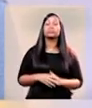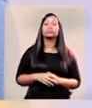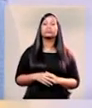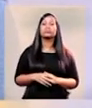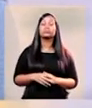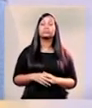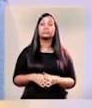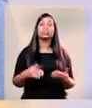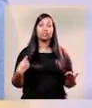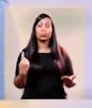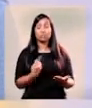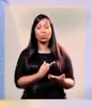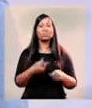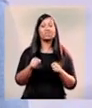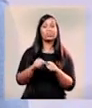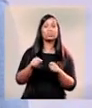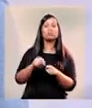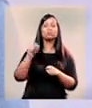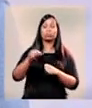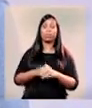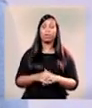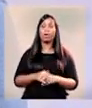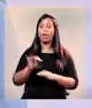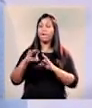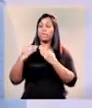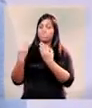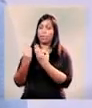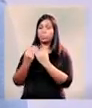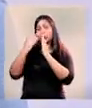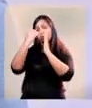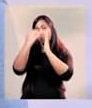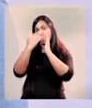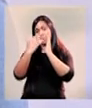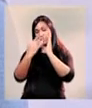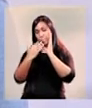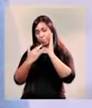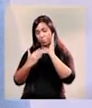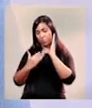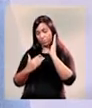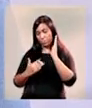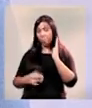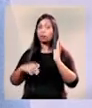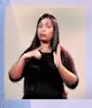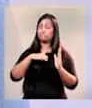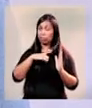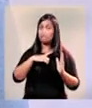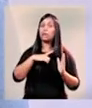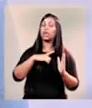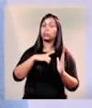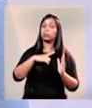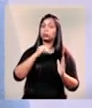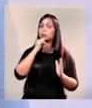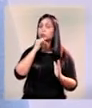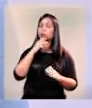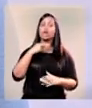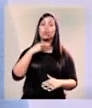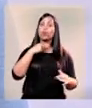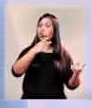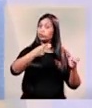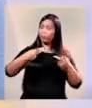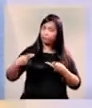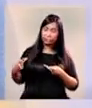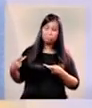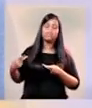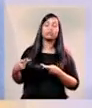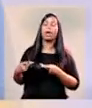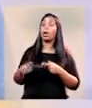equipamento, nós fazemos o levantamento dessa família extensa, né? Caso venha com uma proibição de visita